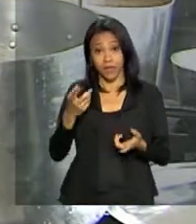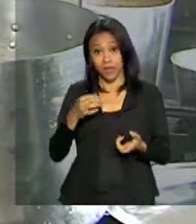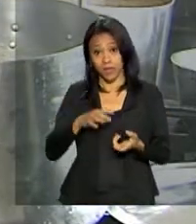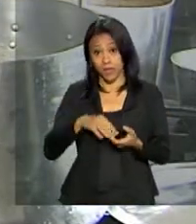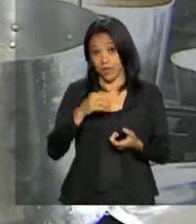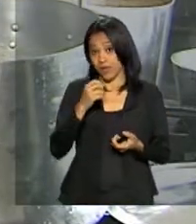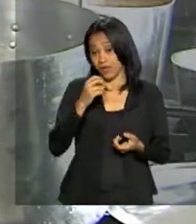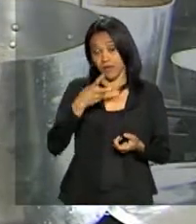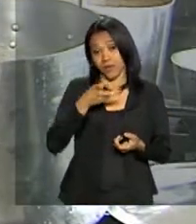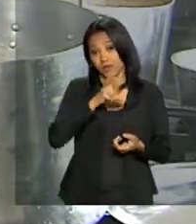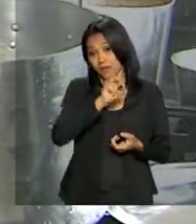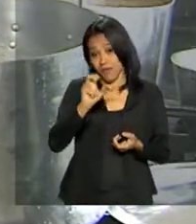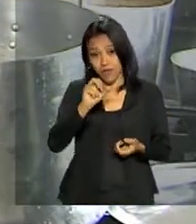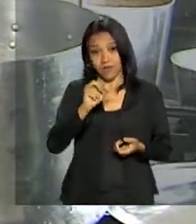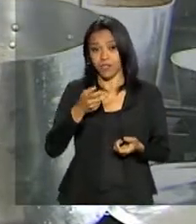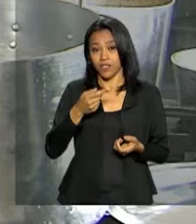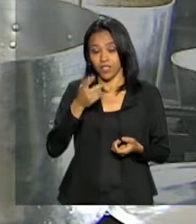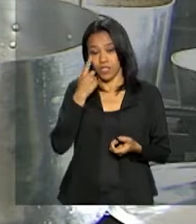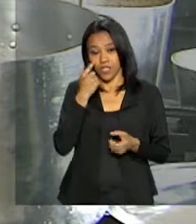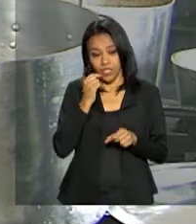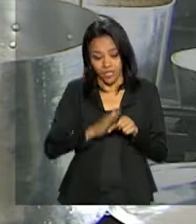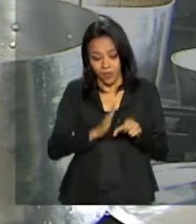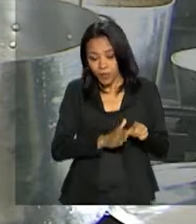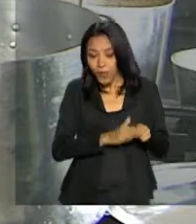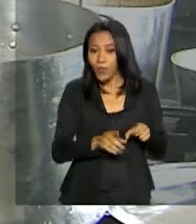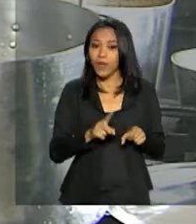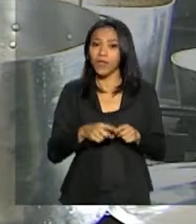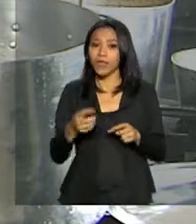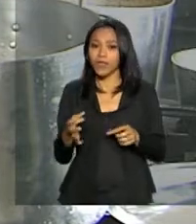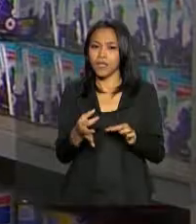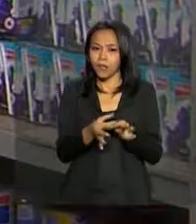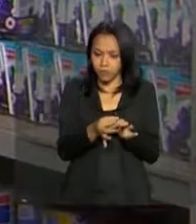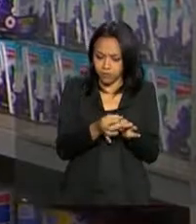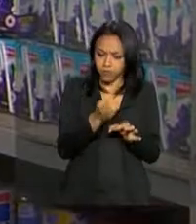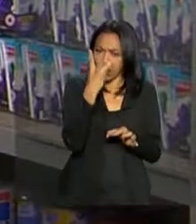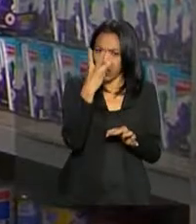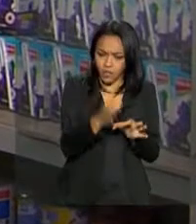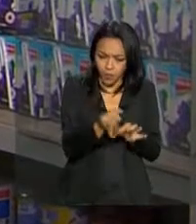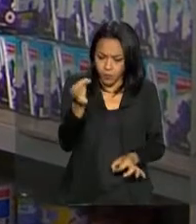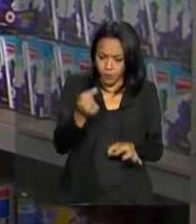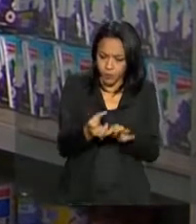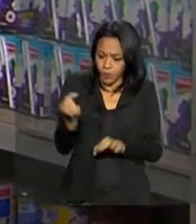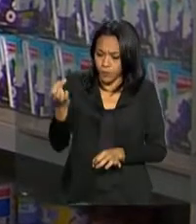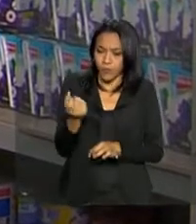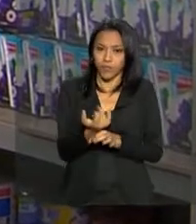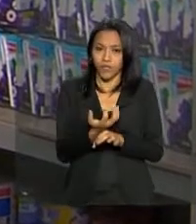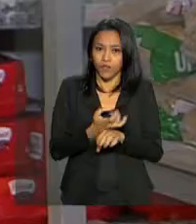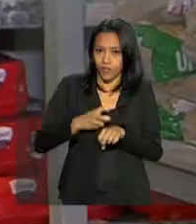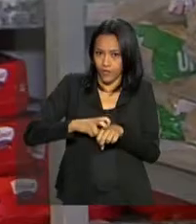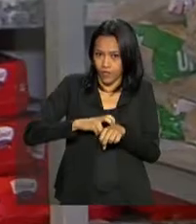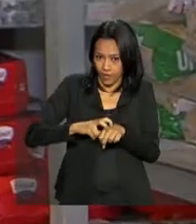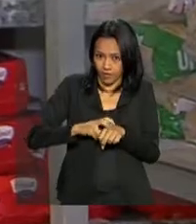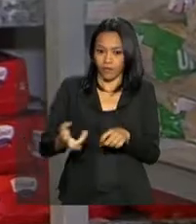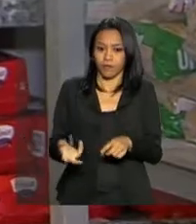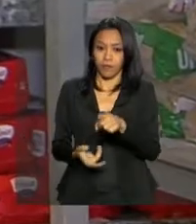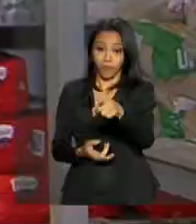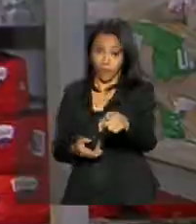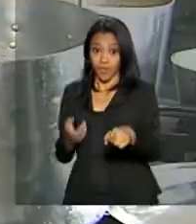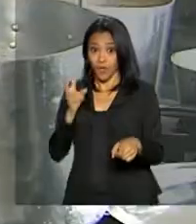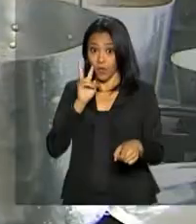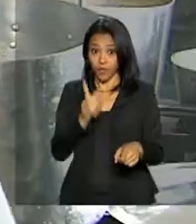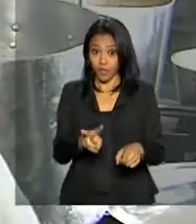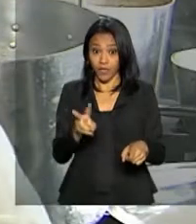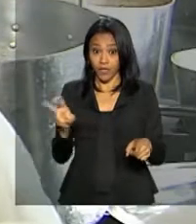meio quilo de cebola e cheiro verde vai uns 3 maços. E a satisfação está em encontrar a despensa